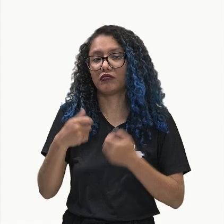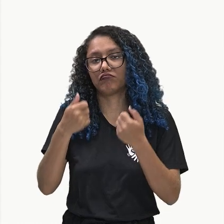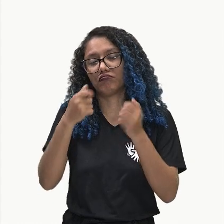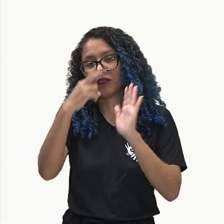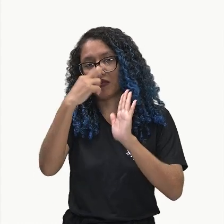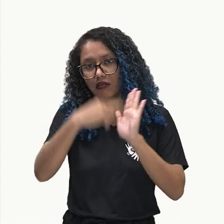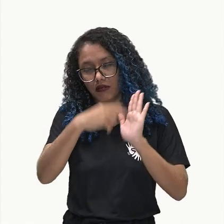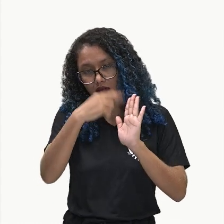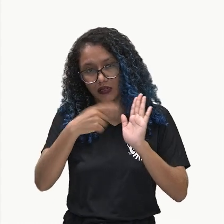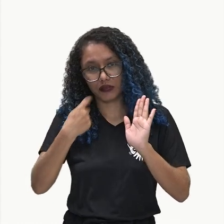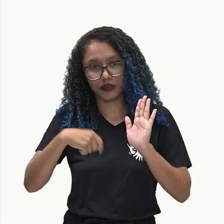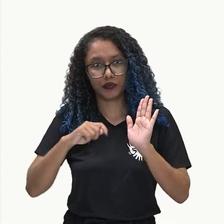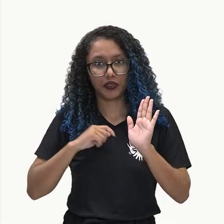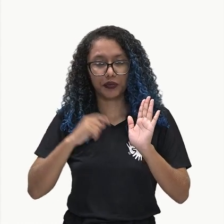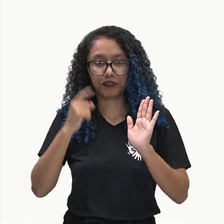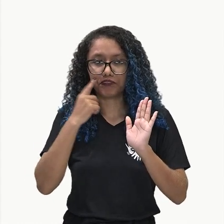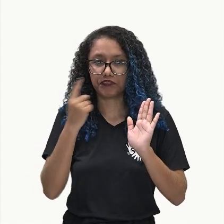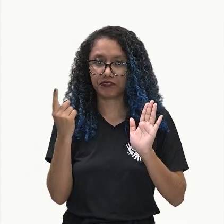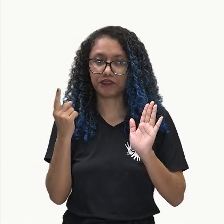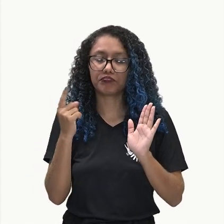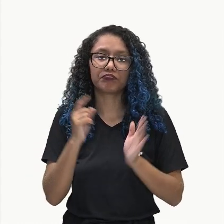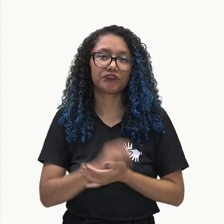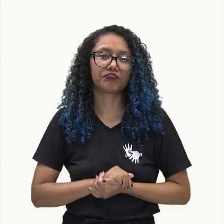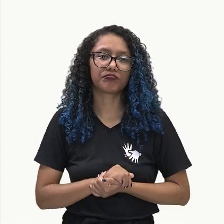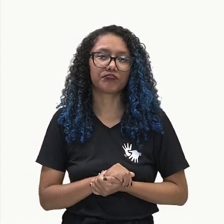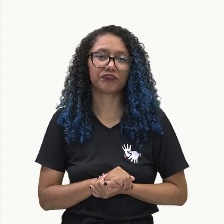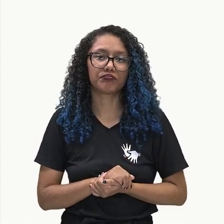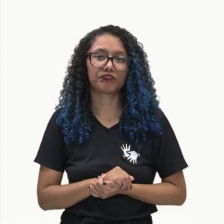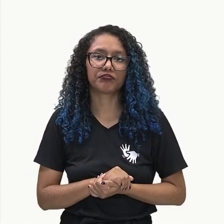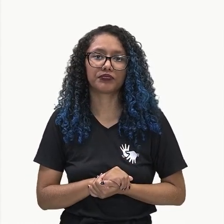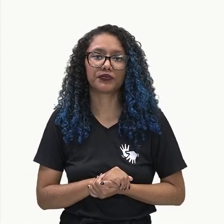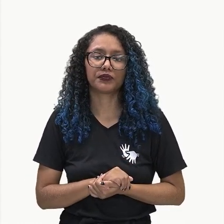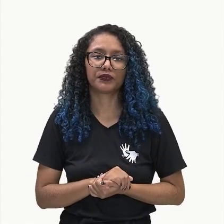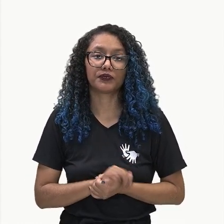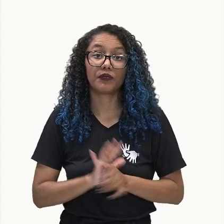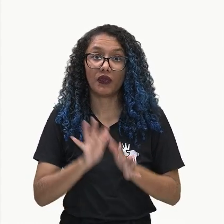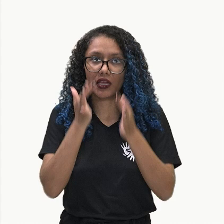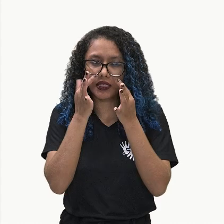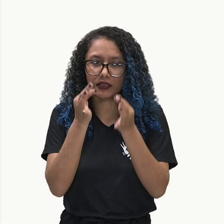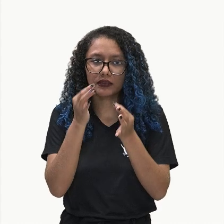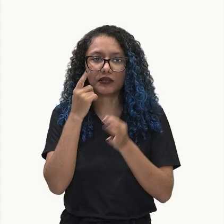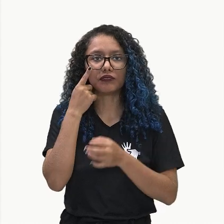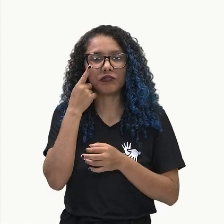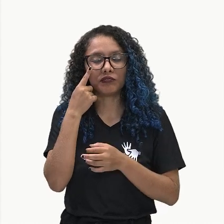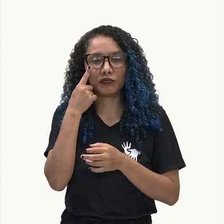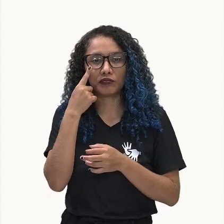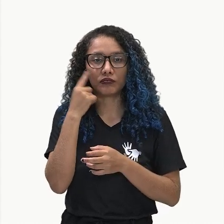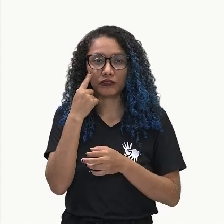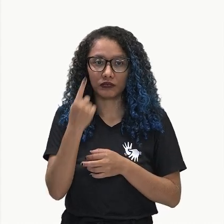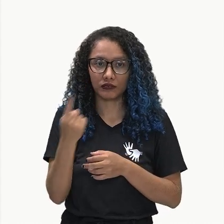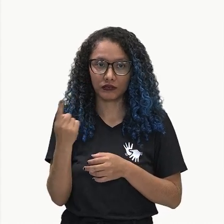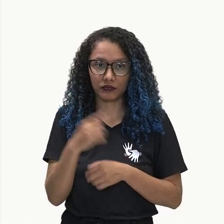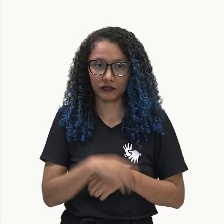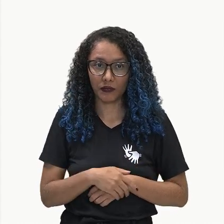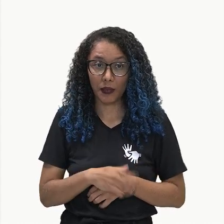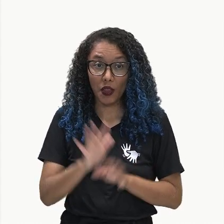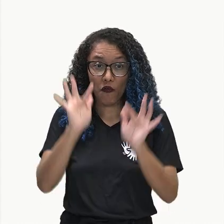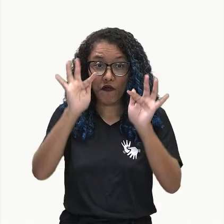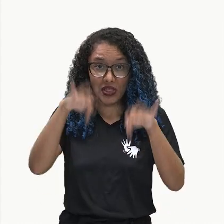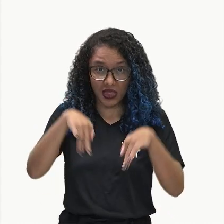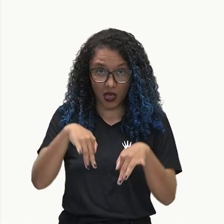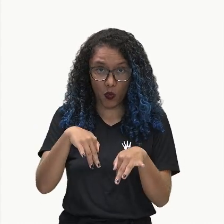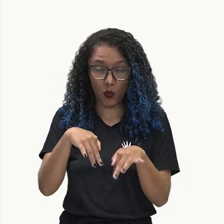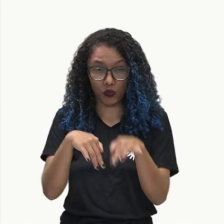ao gênero masculino. Observem aqui comigo essas terminações. Então,